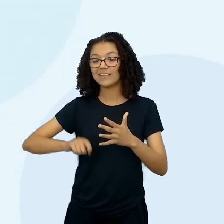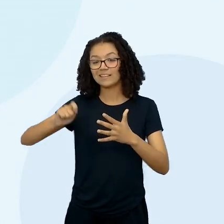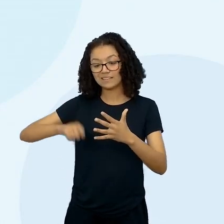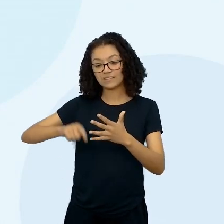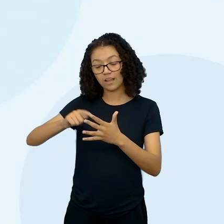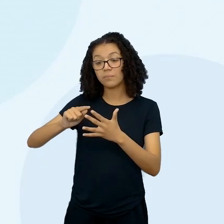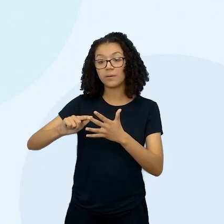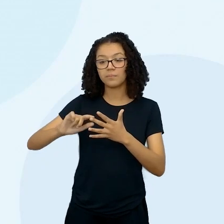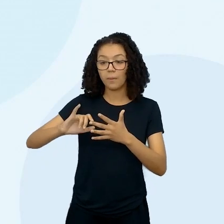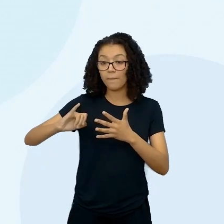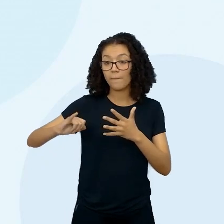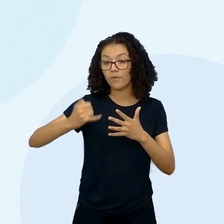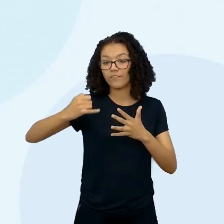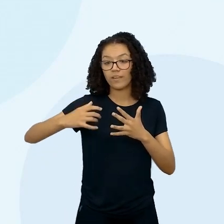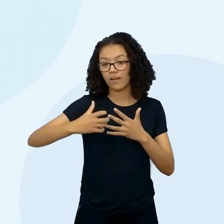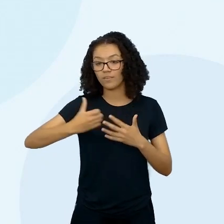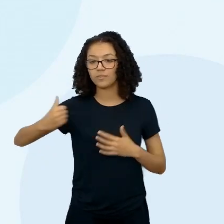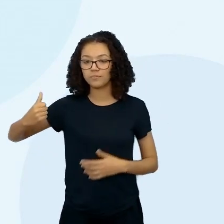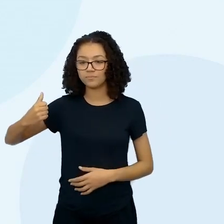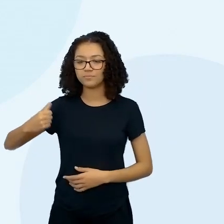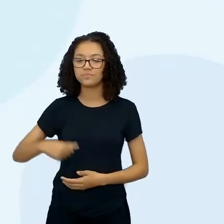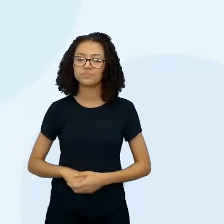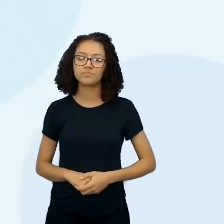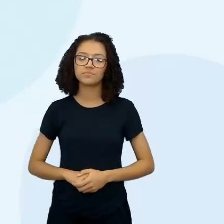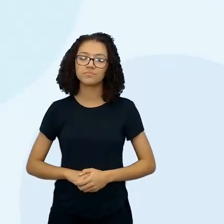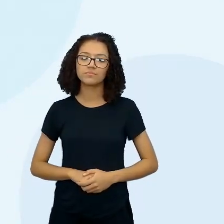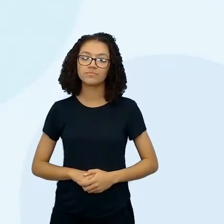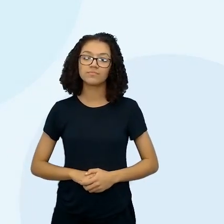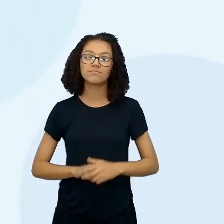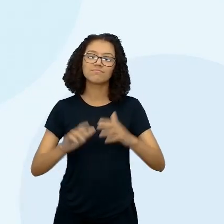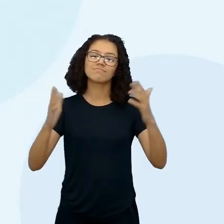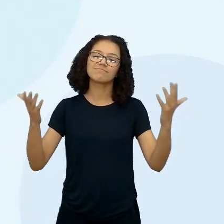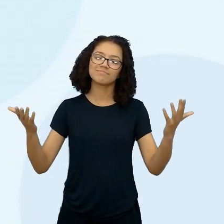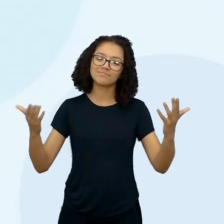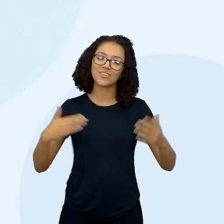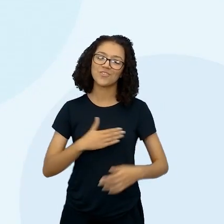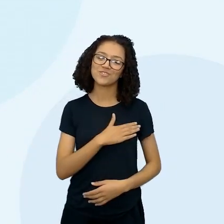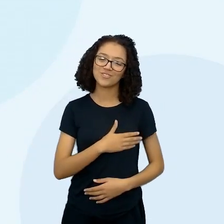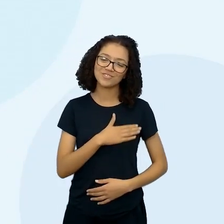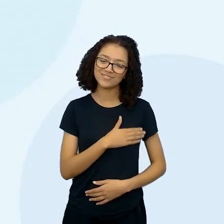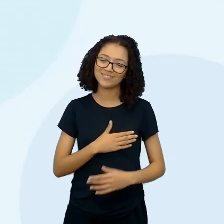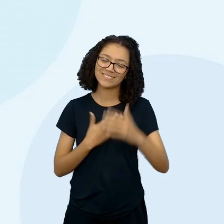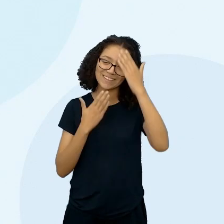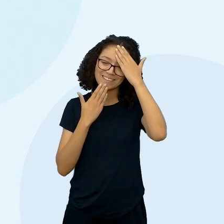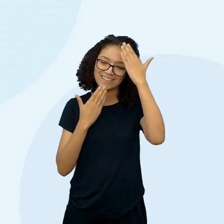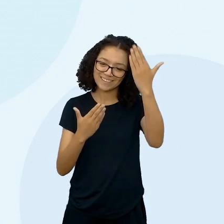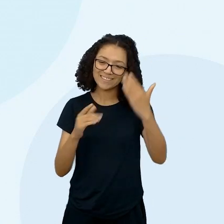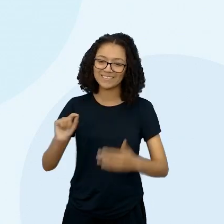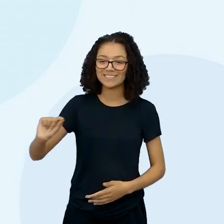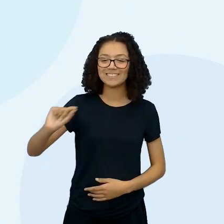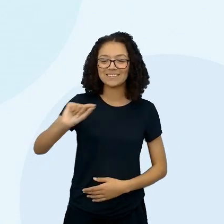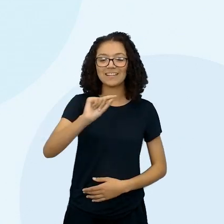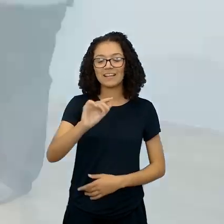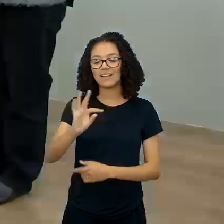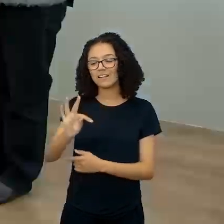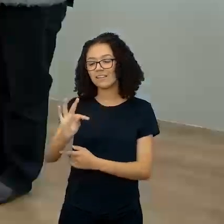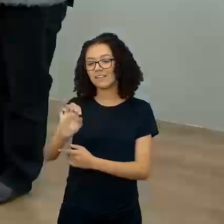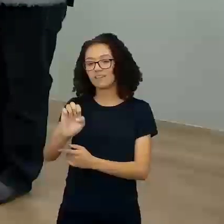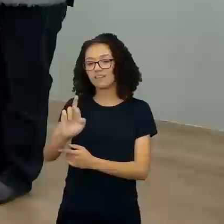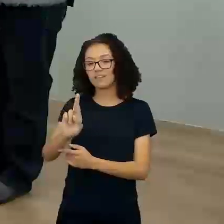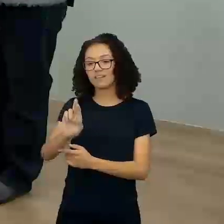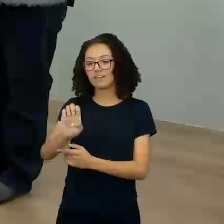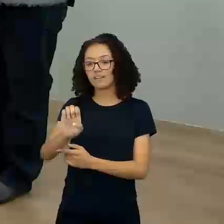próprios materiais, né? E aí eu gostaria de agradecer a participação da Terezinha, da